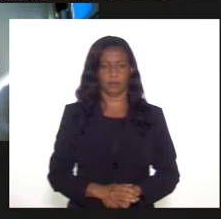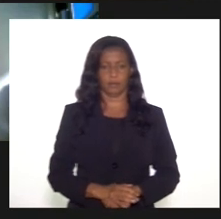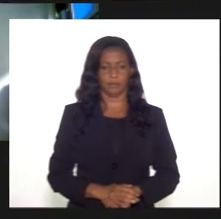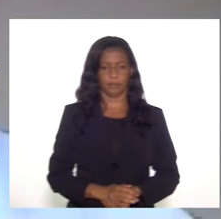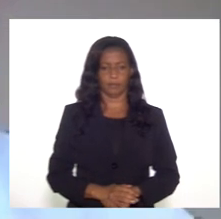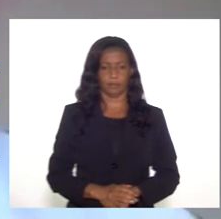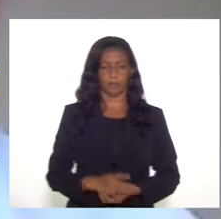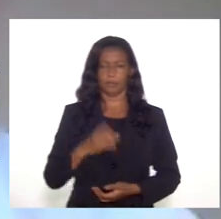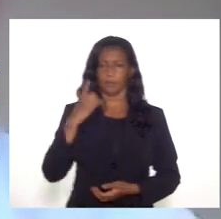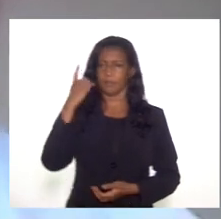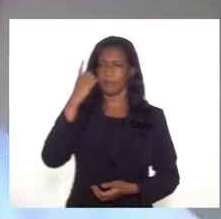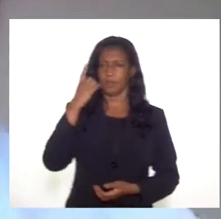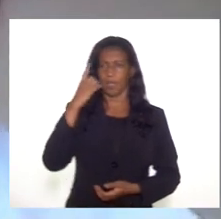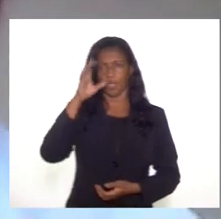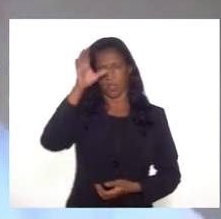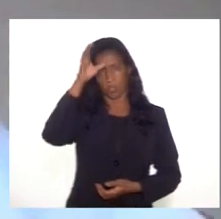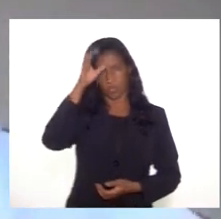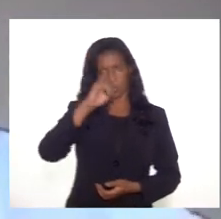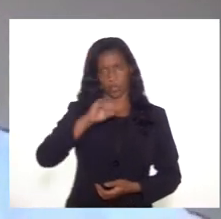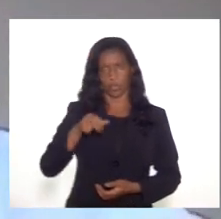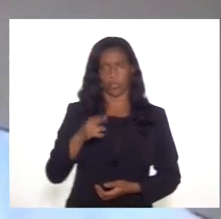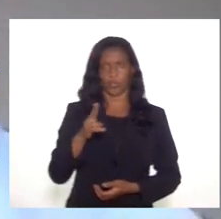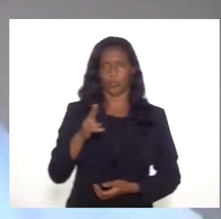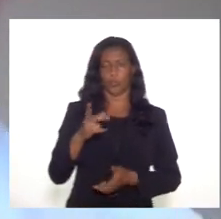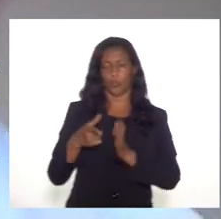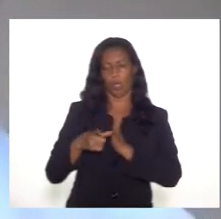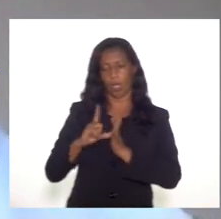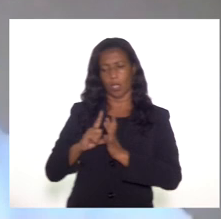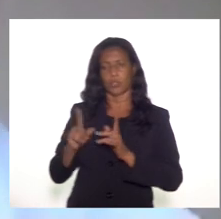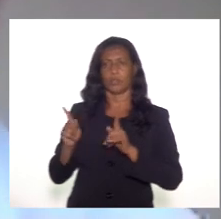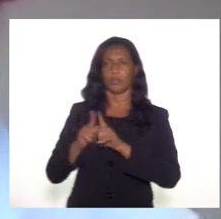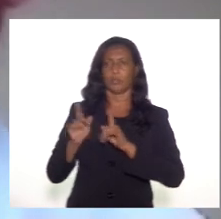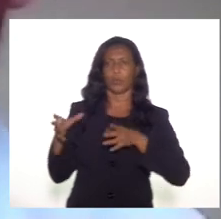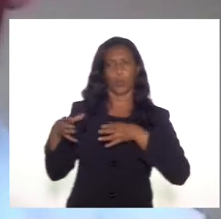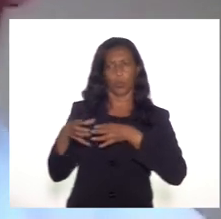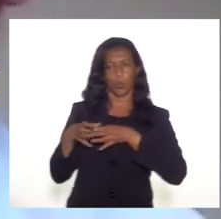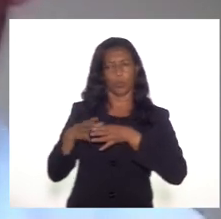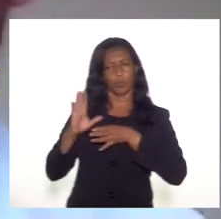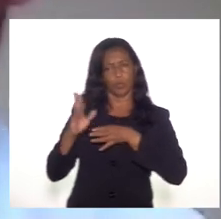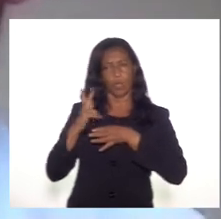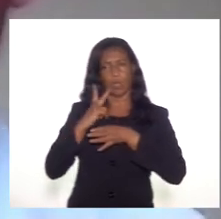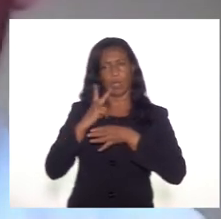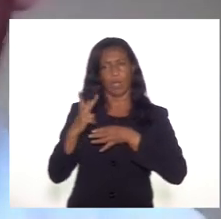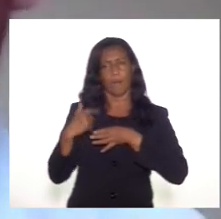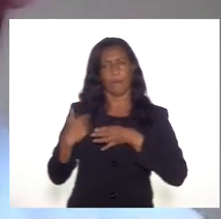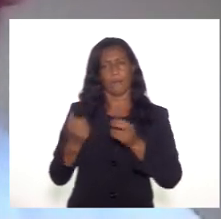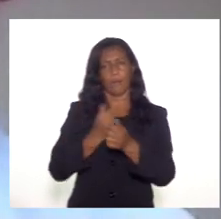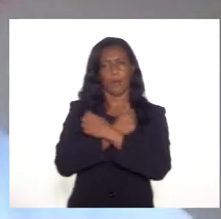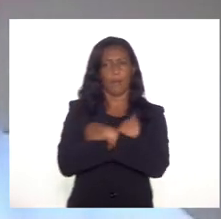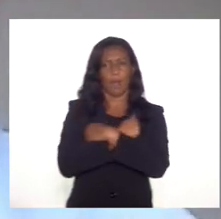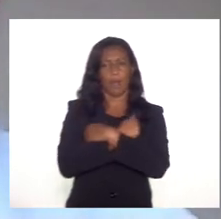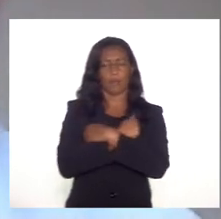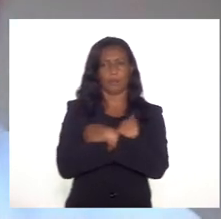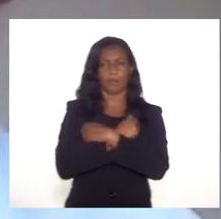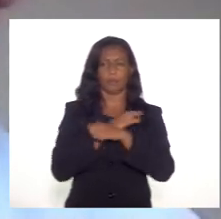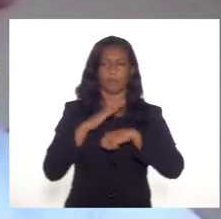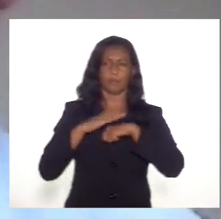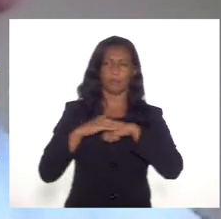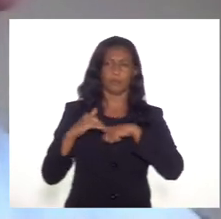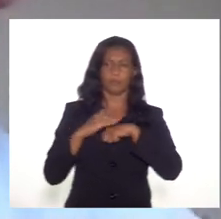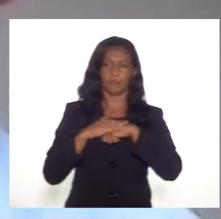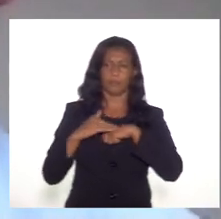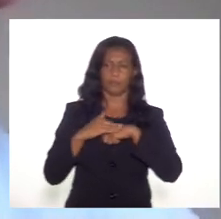Deputada Tia Ju, eu quero também antes, assim como fiz no nosso grupo, transmitir aqui o meu abraço, o meu afeto e a minha